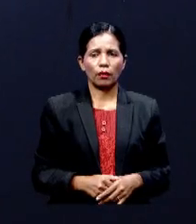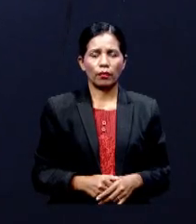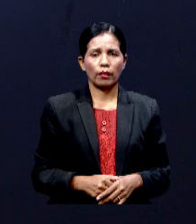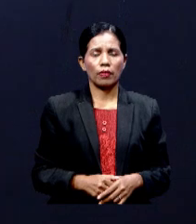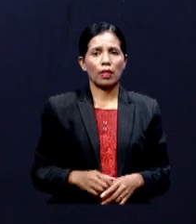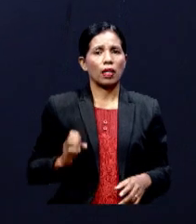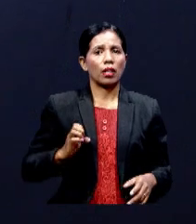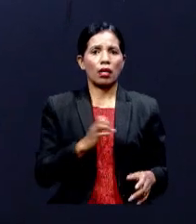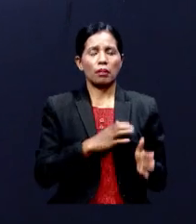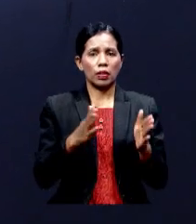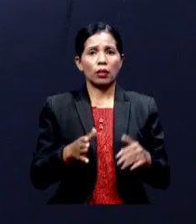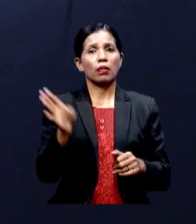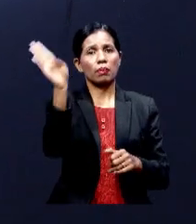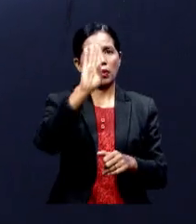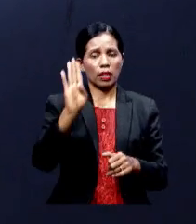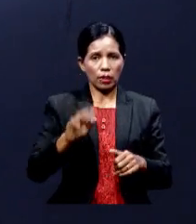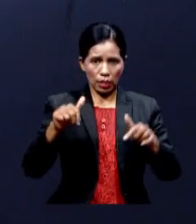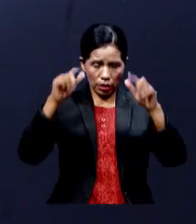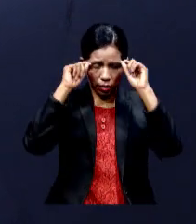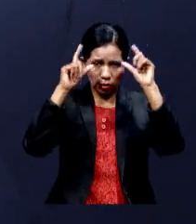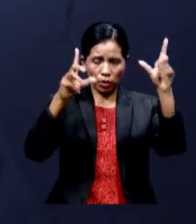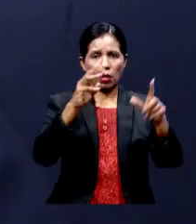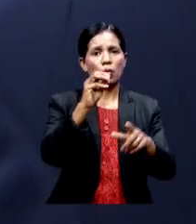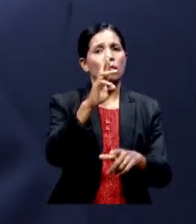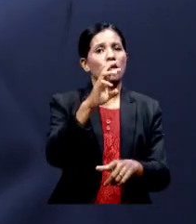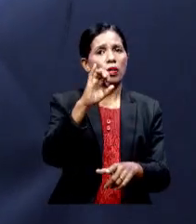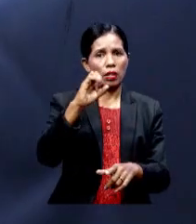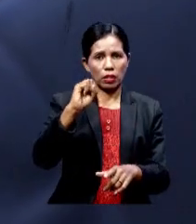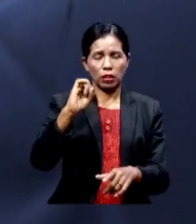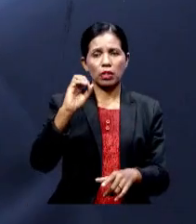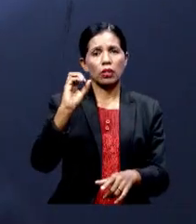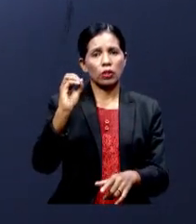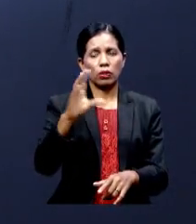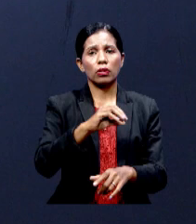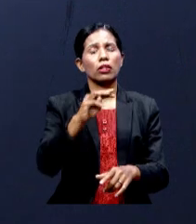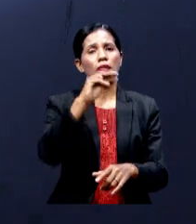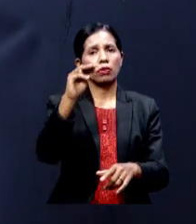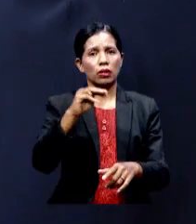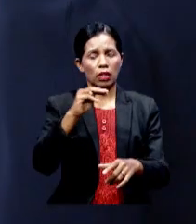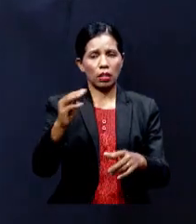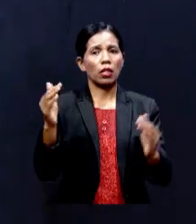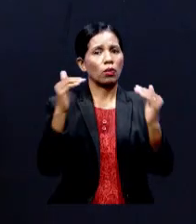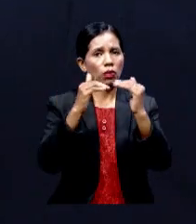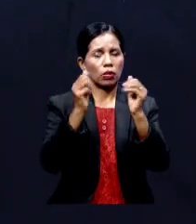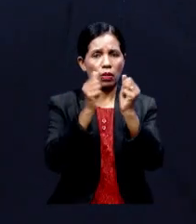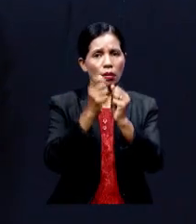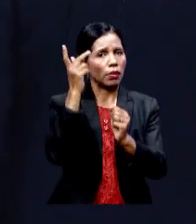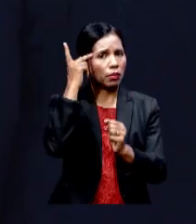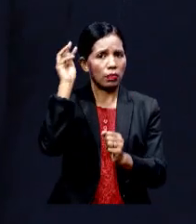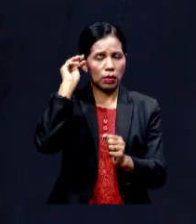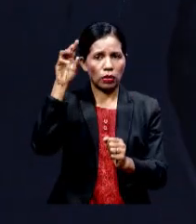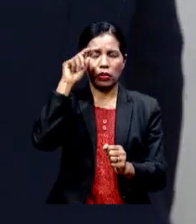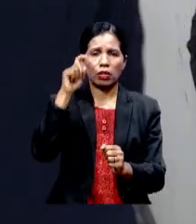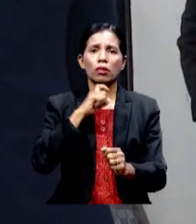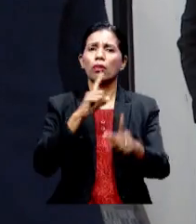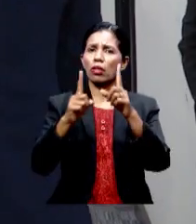Embaixador Brasil e Timor-Leste, Maurício Medeiros de Assis, e a segunda né halau encontro com o primeiro-ministro Kairala Sananu Gusmão, o